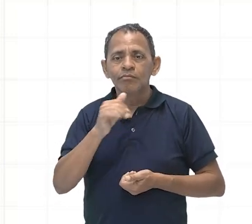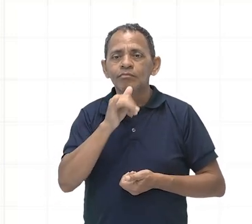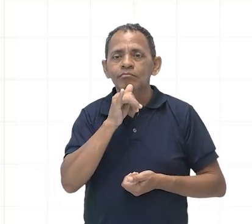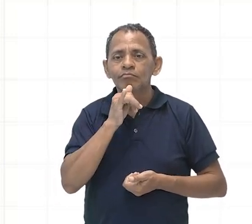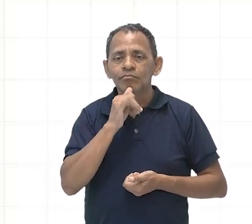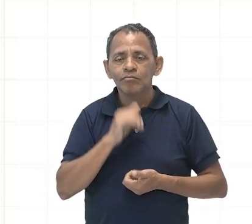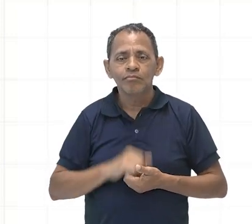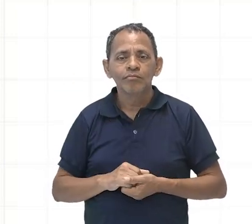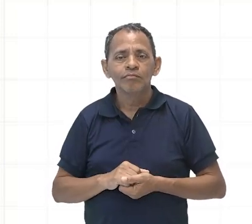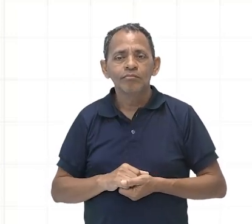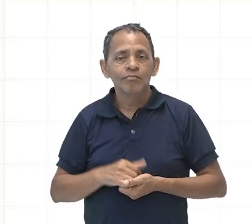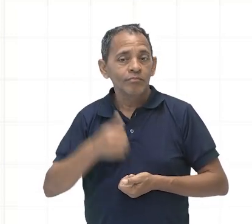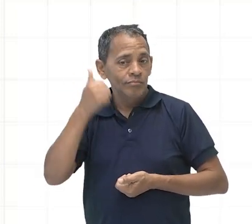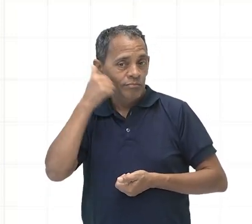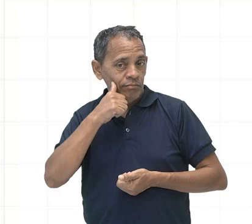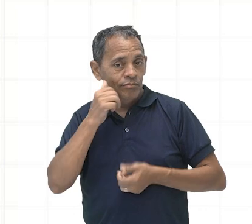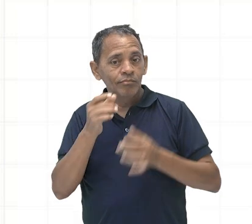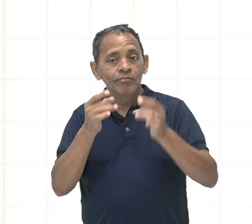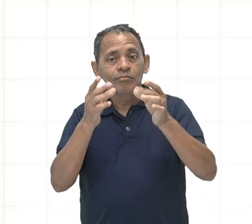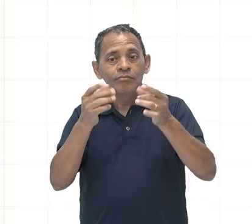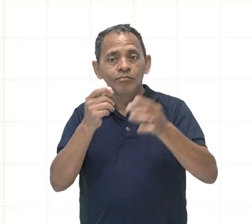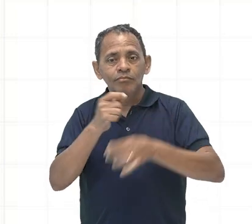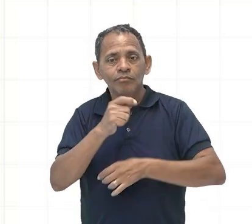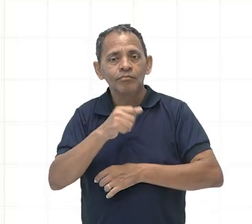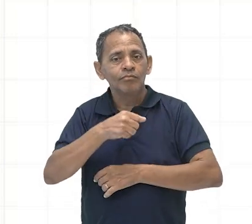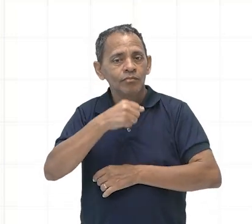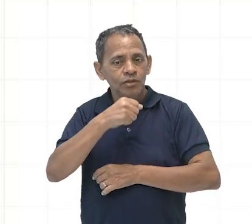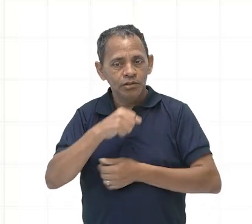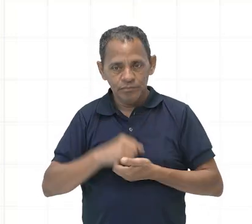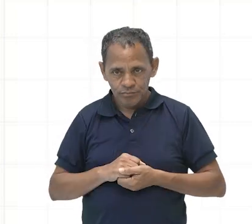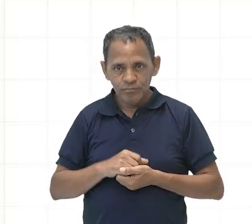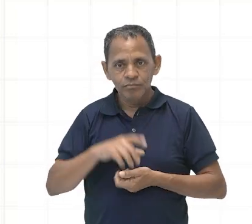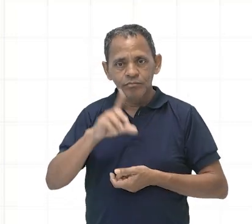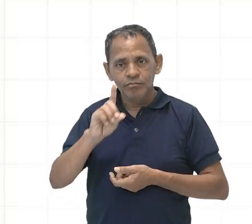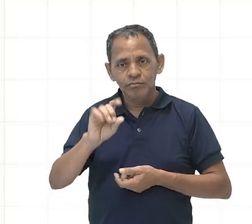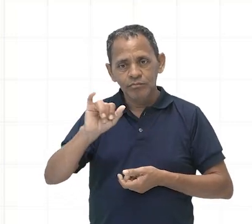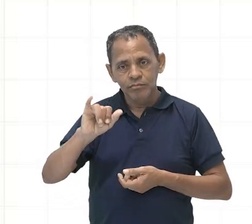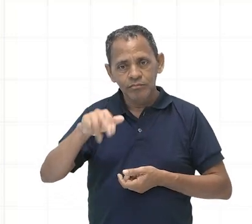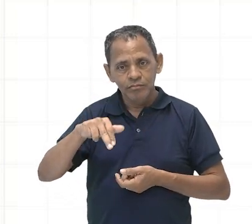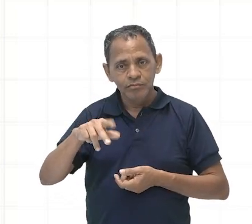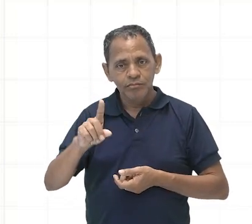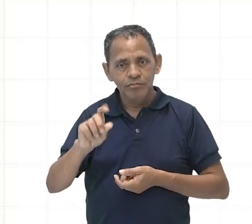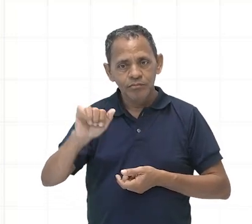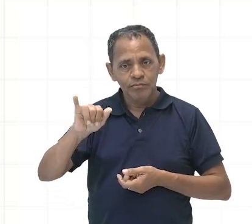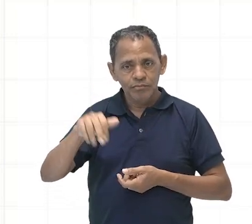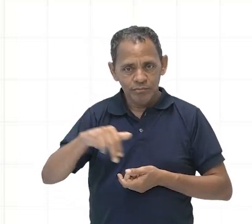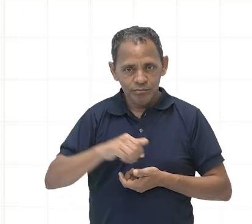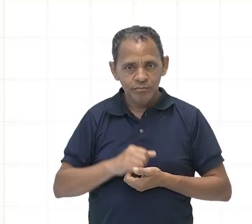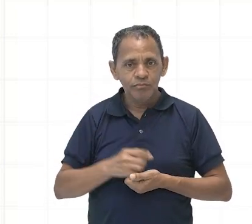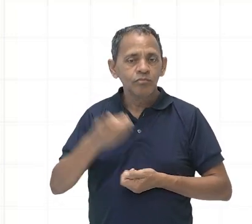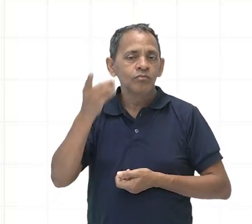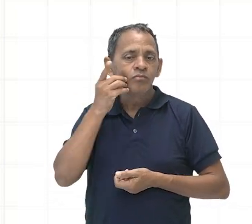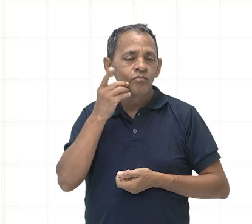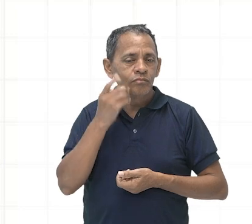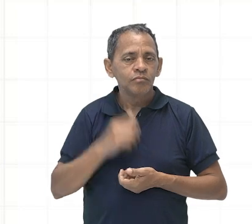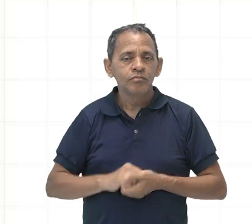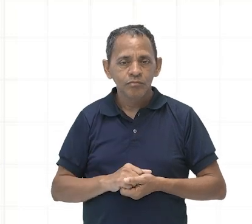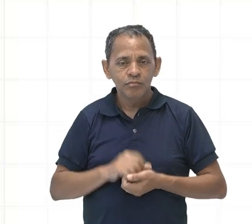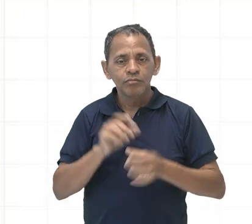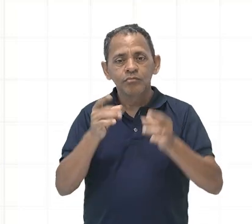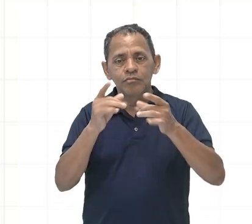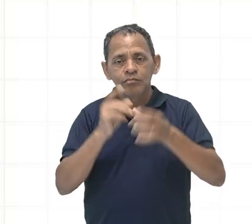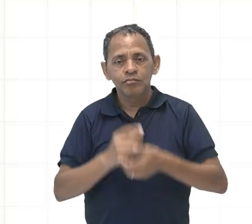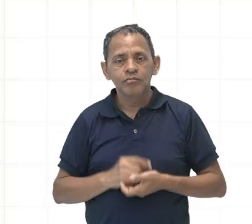uma vendedora de din-din que em um determinado dia ela vendeu 5 din-din de morango, 4